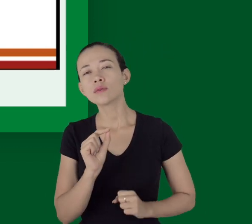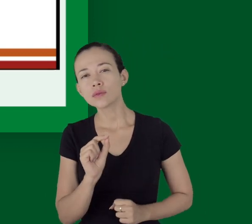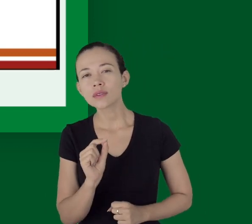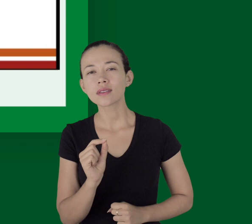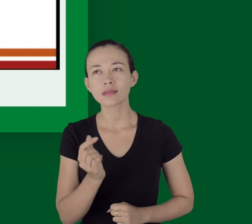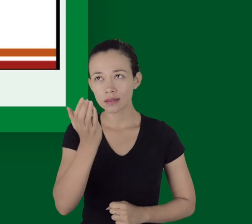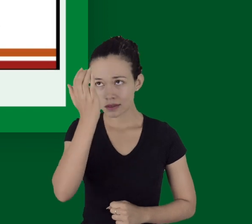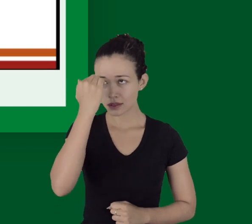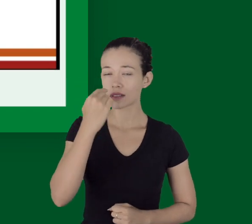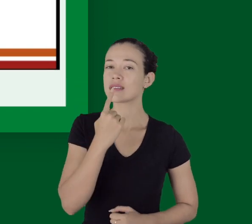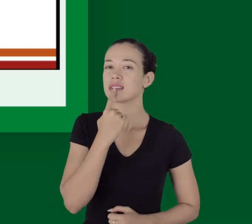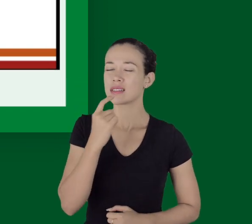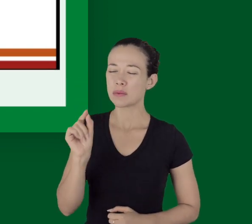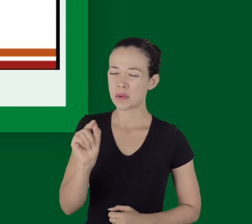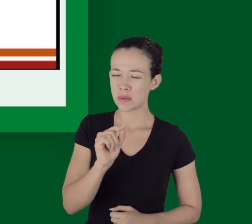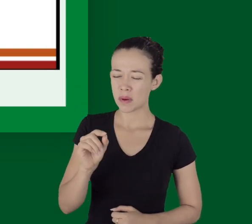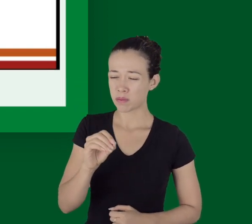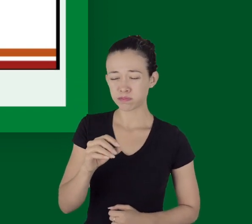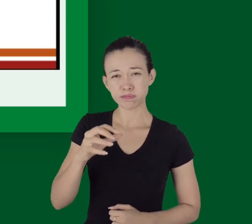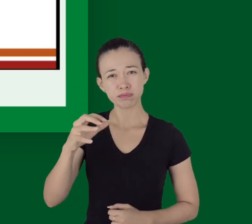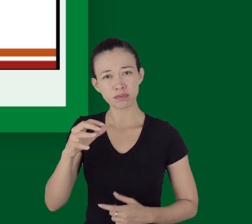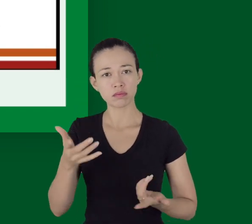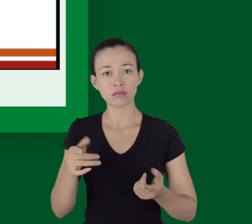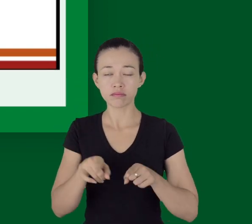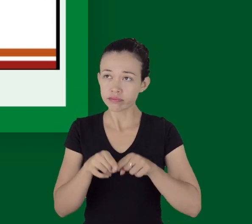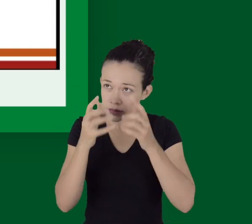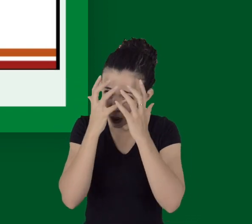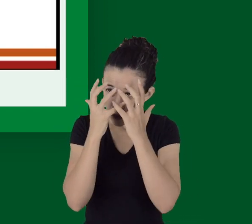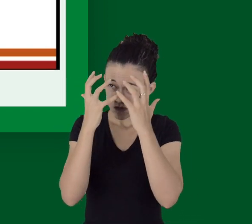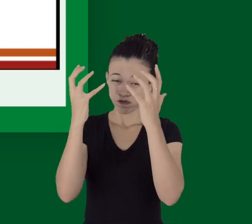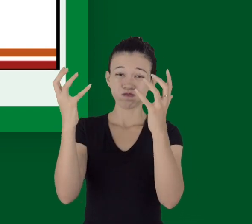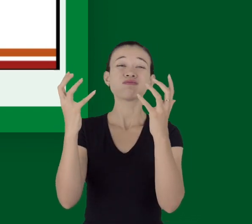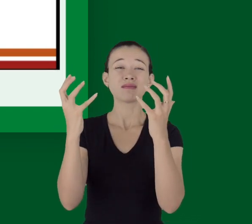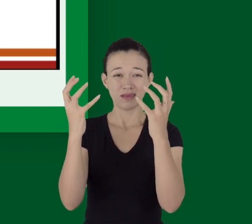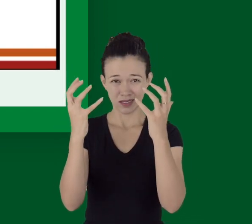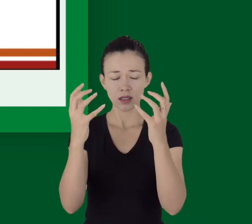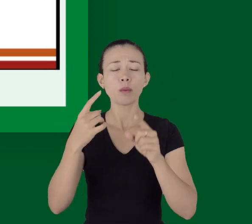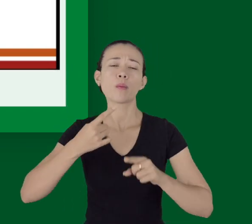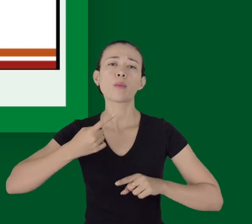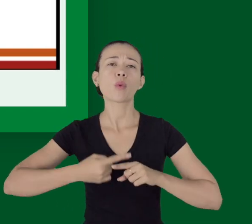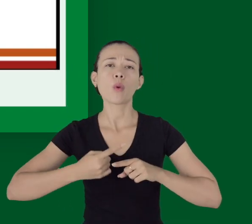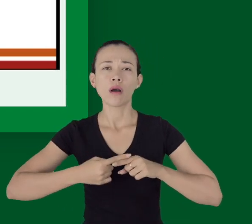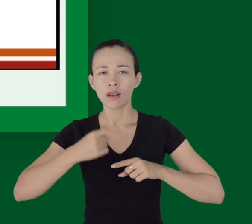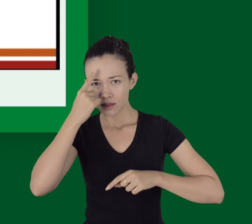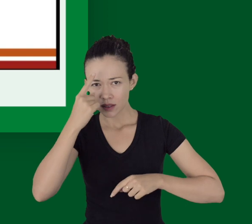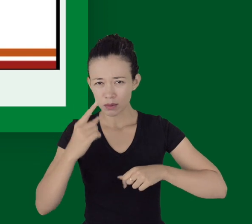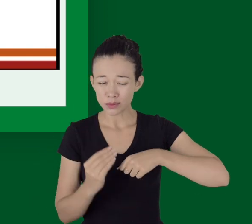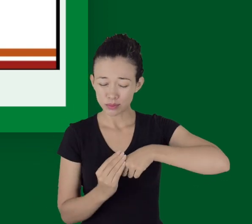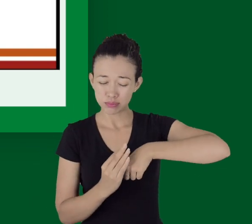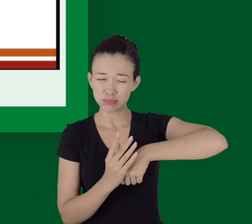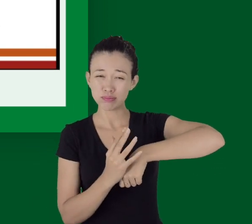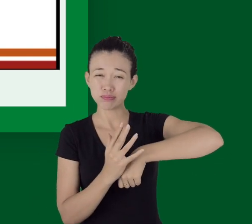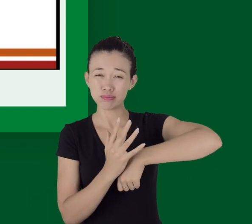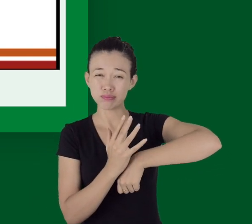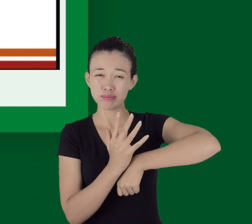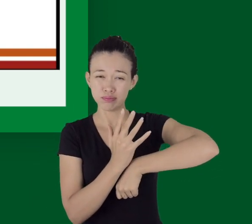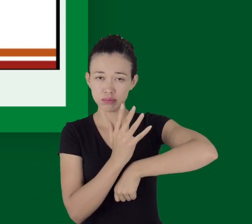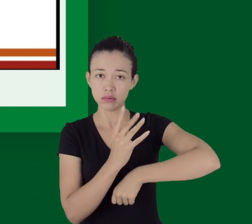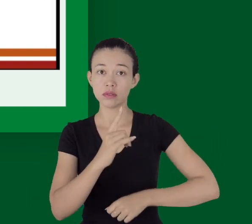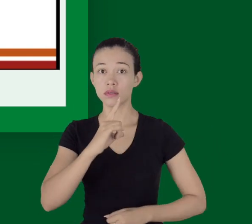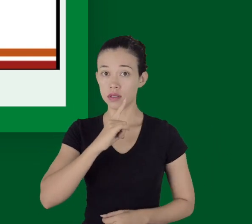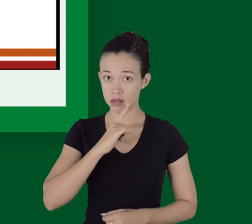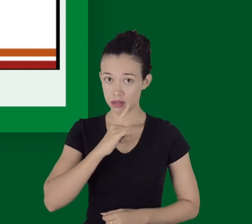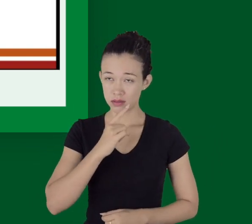processos, hematomas, processos expansivos, edema, por conta dessa resposta inflamatória,